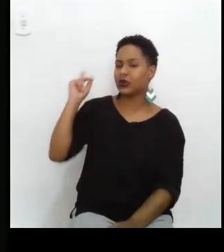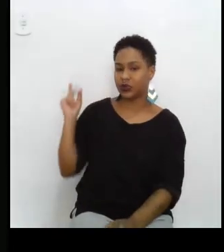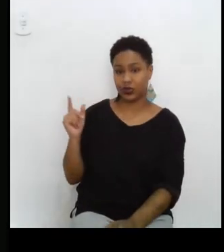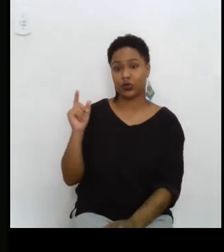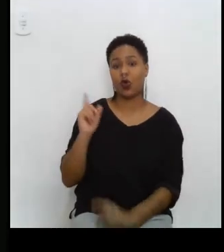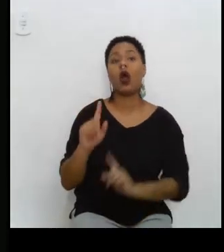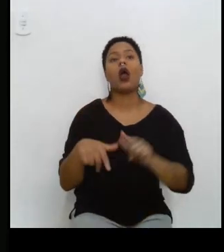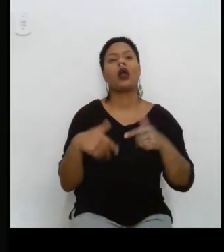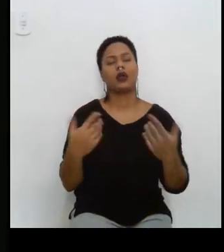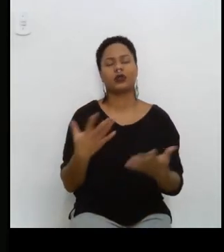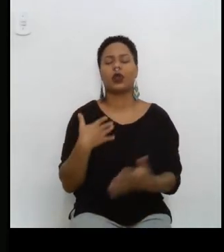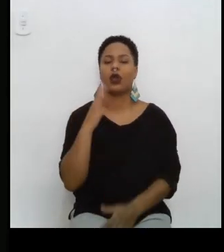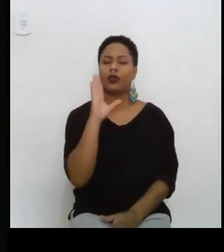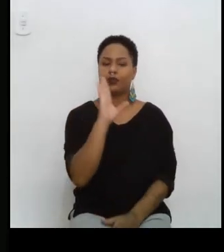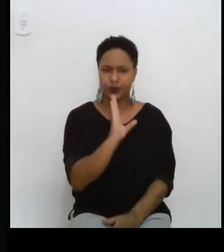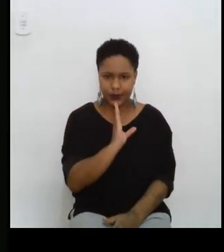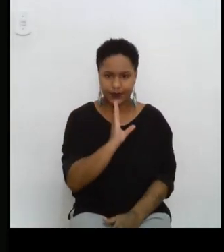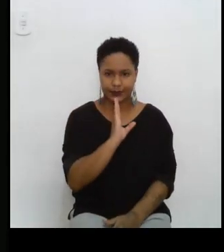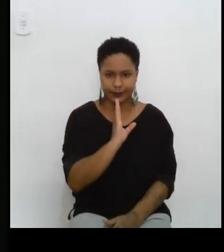silêncio